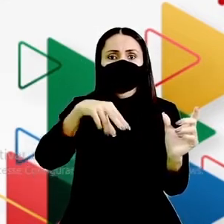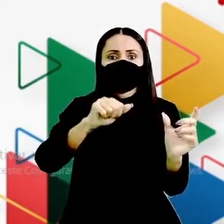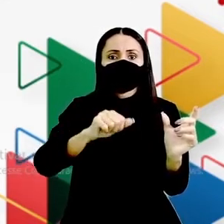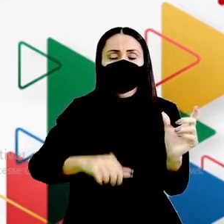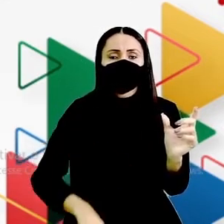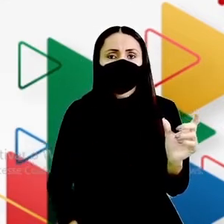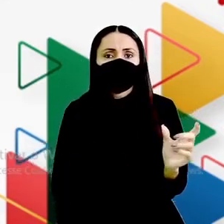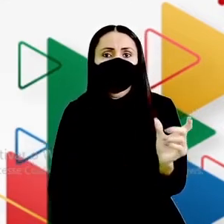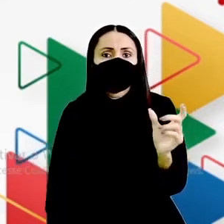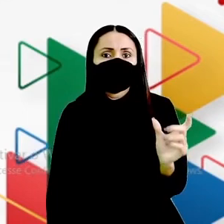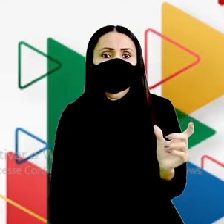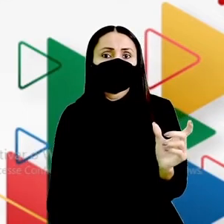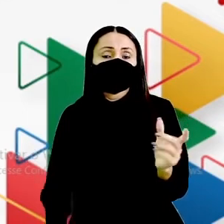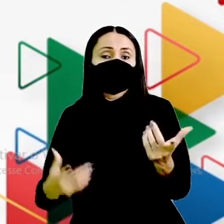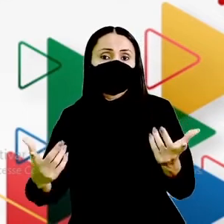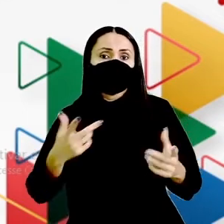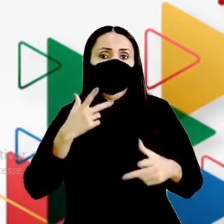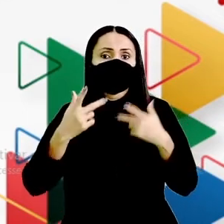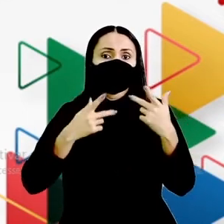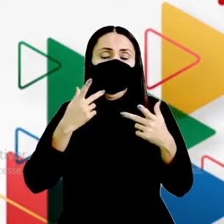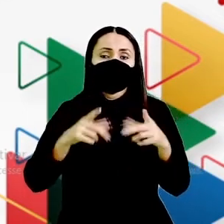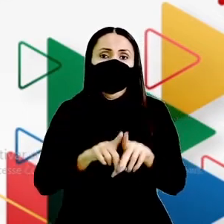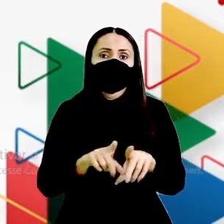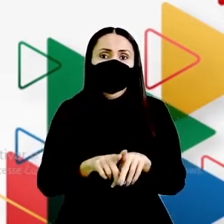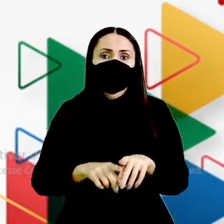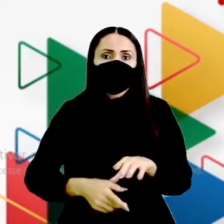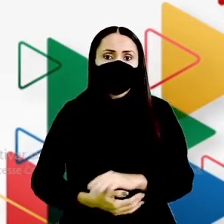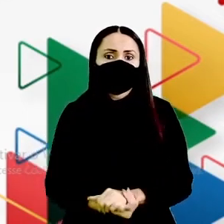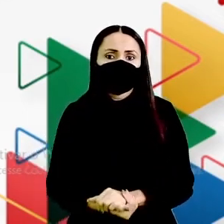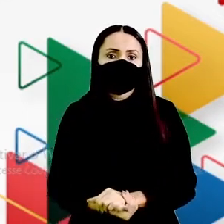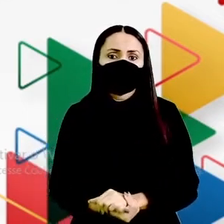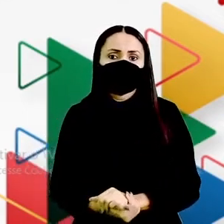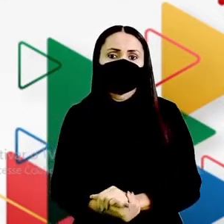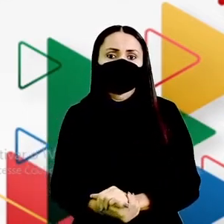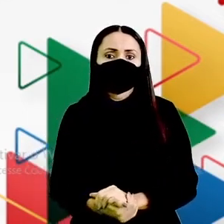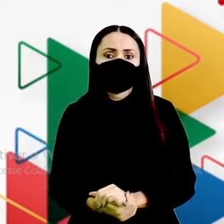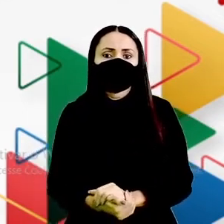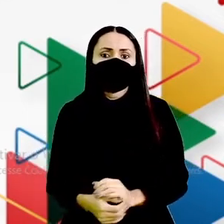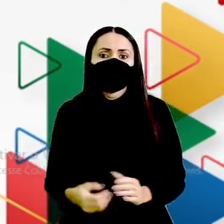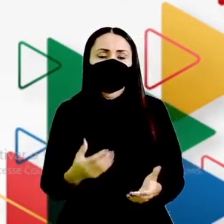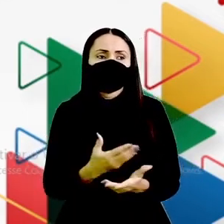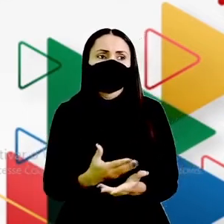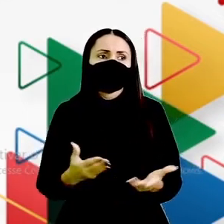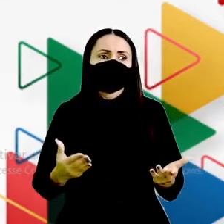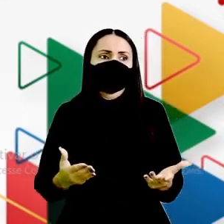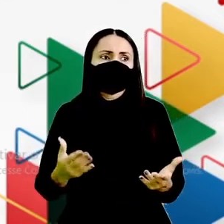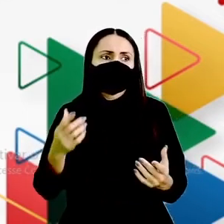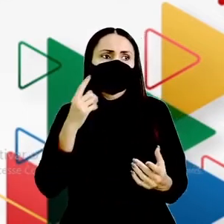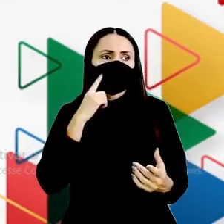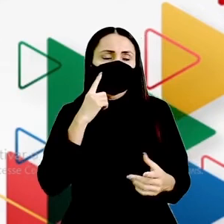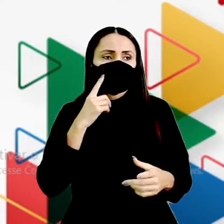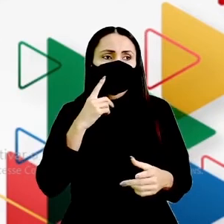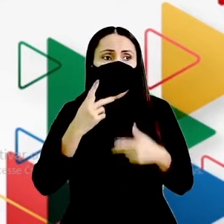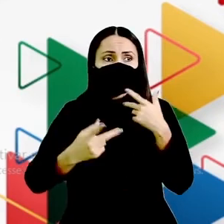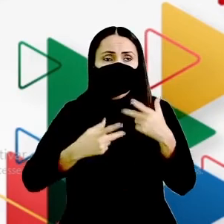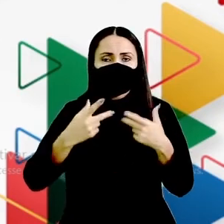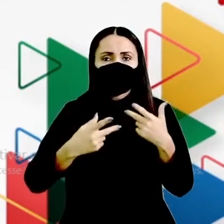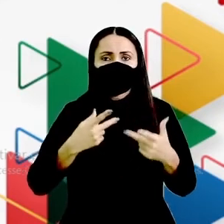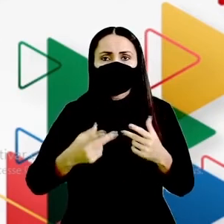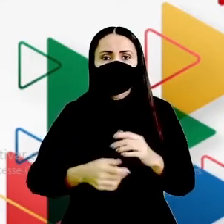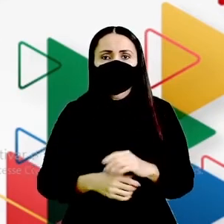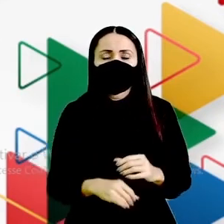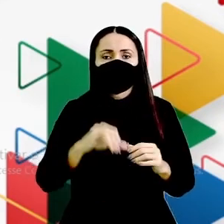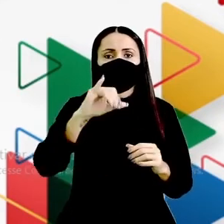você falou, Paulo, aquela questão da tonicidade, né, do an, da nasalização. Vamos falar novamente disso, ó. Ima,